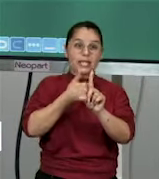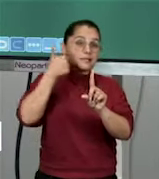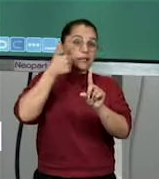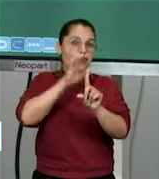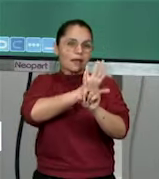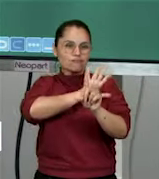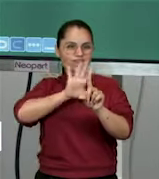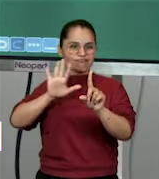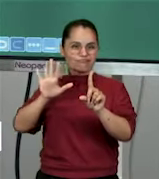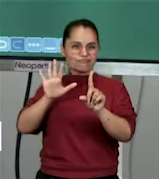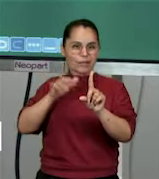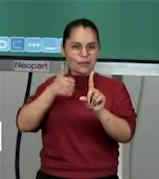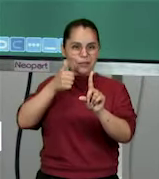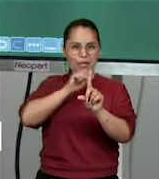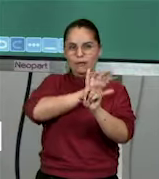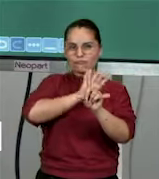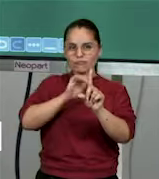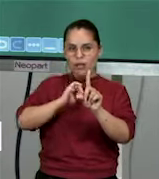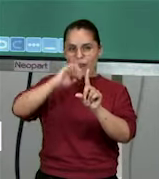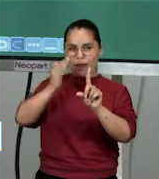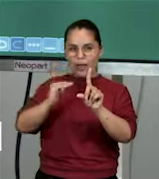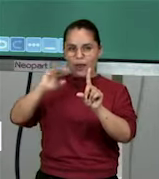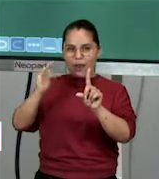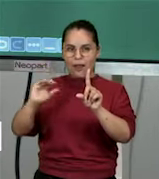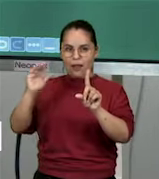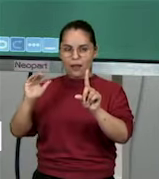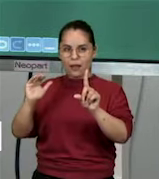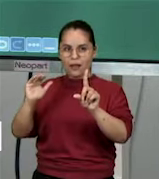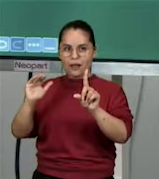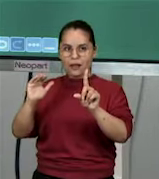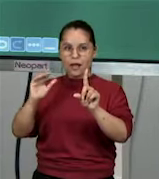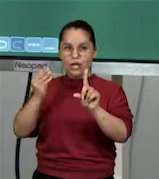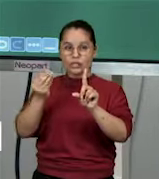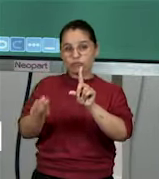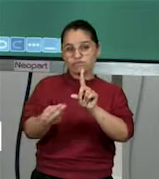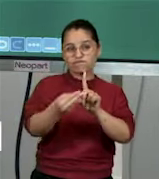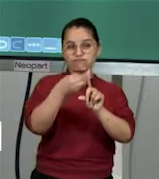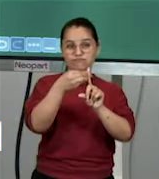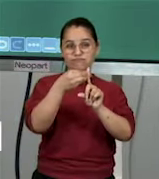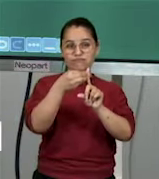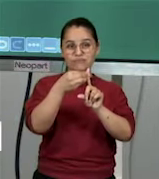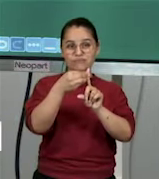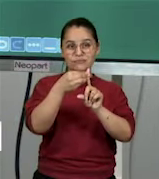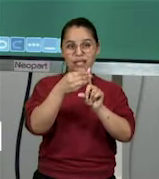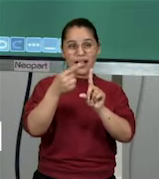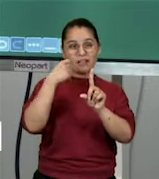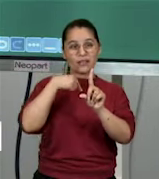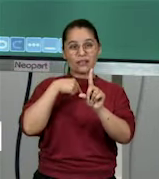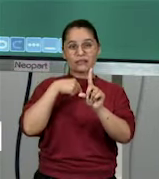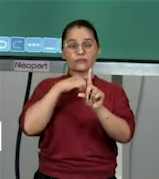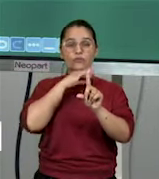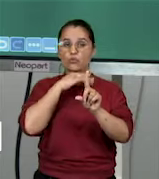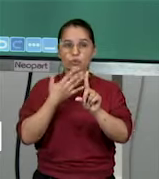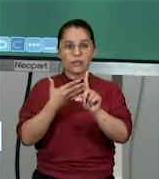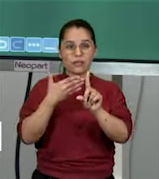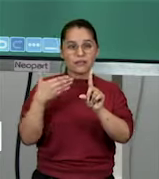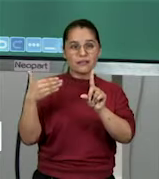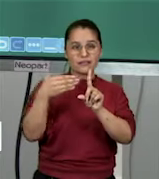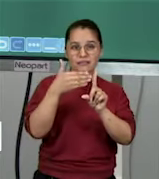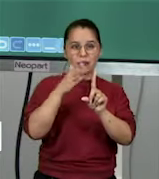vamos supor que eu tenha desenhado aqui essas montanhas antes de ter desenhado o boneco. Quando eu desenhar o boneco, esse fundo vai passar em cima dele. E isso